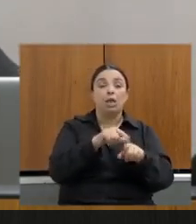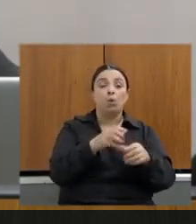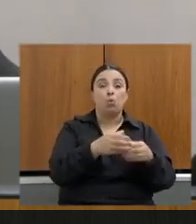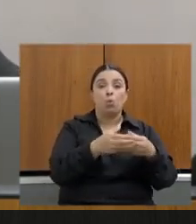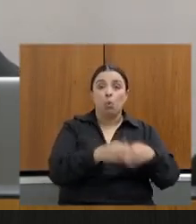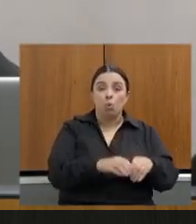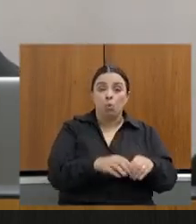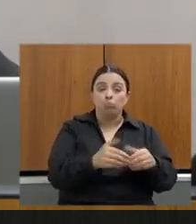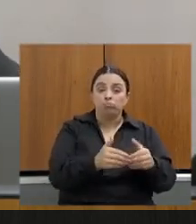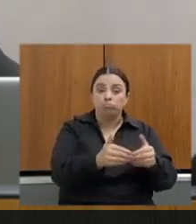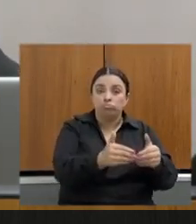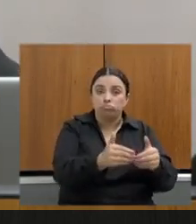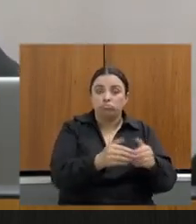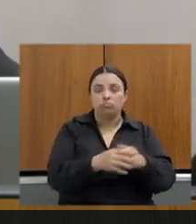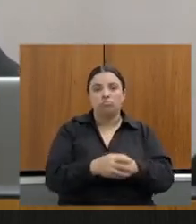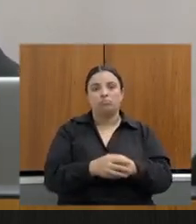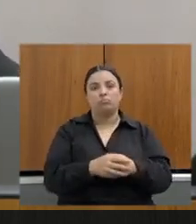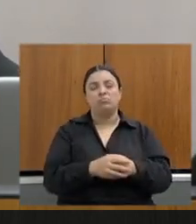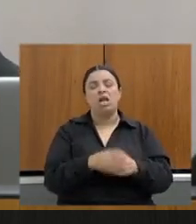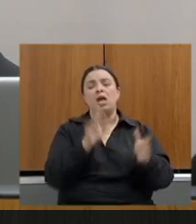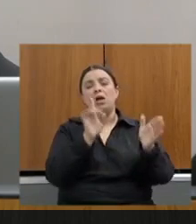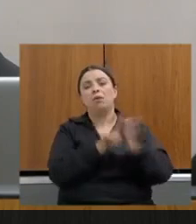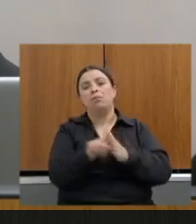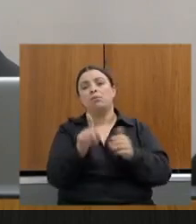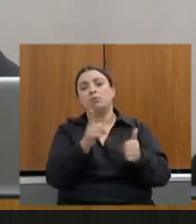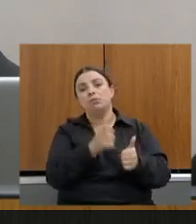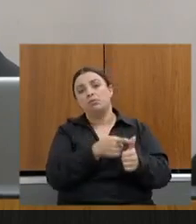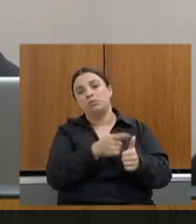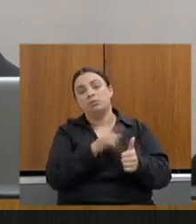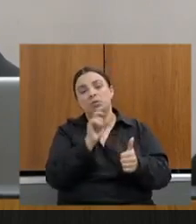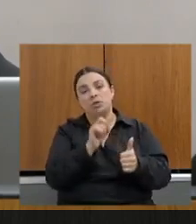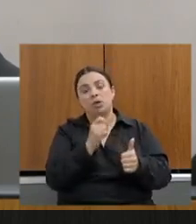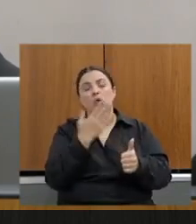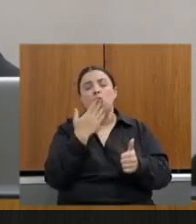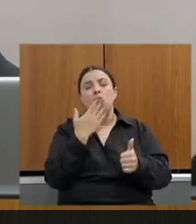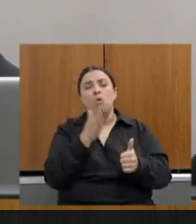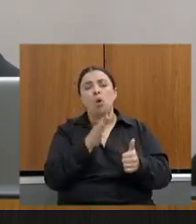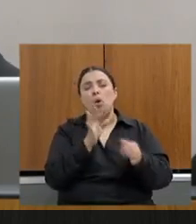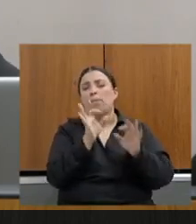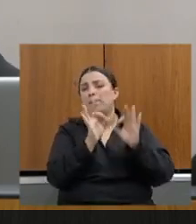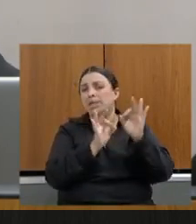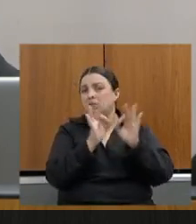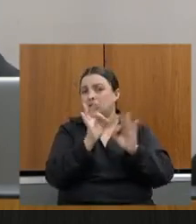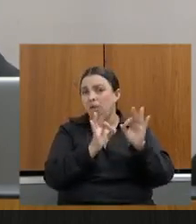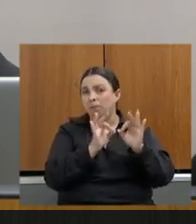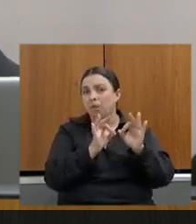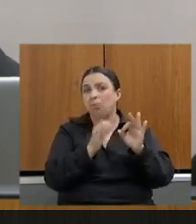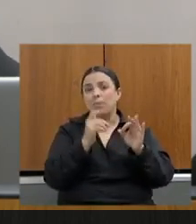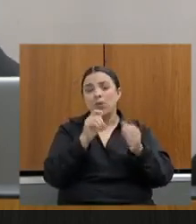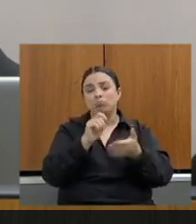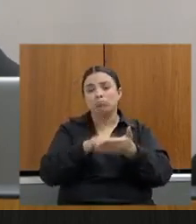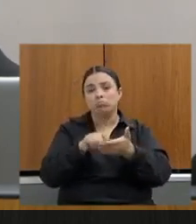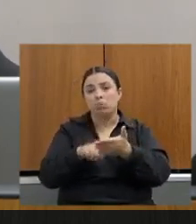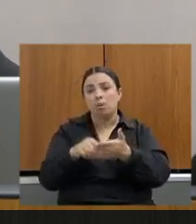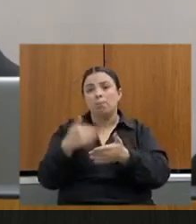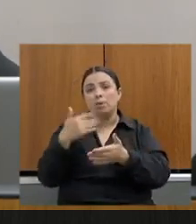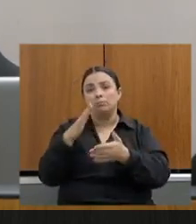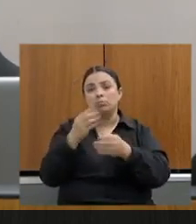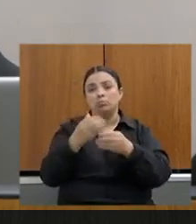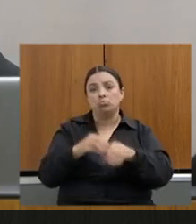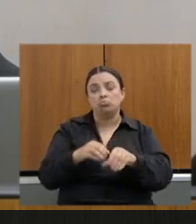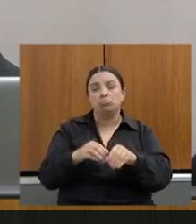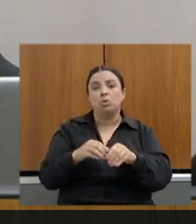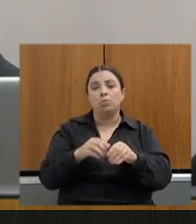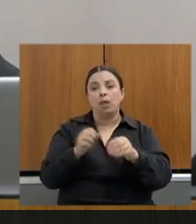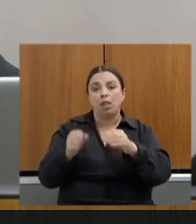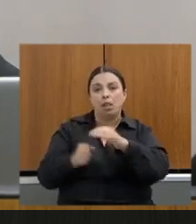é a primeira pergunta secretária Qual o planejamento para recomposição do efetivo Considerando o